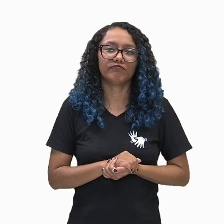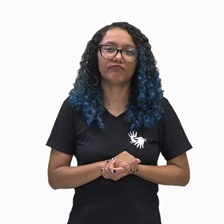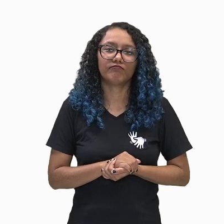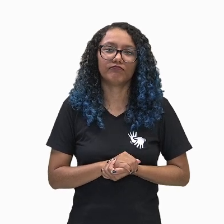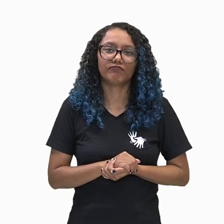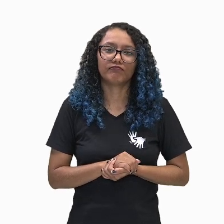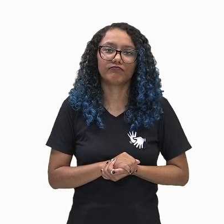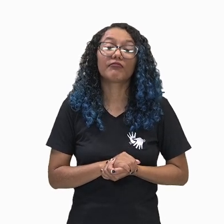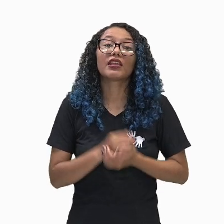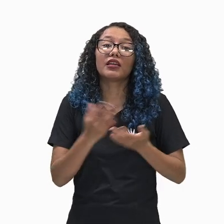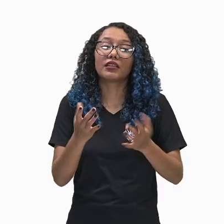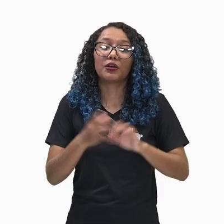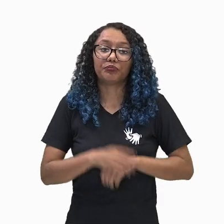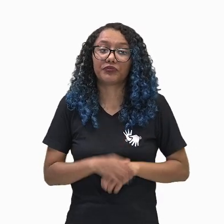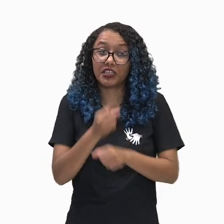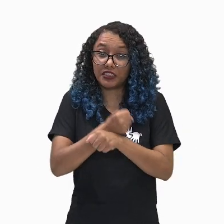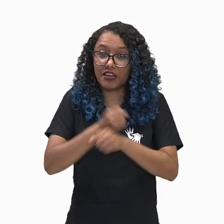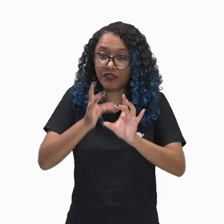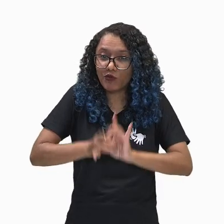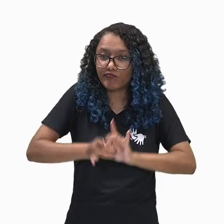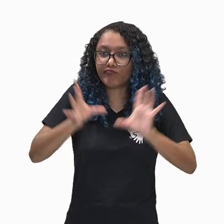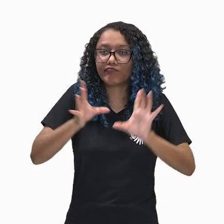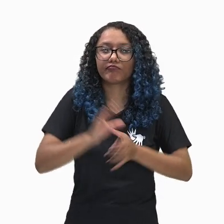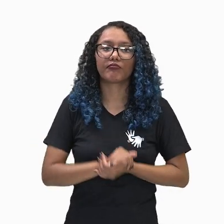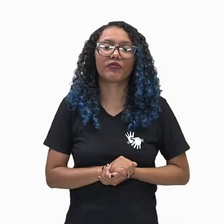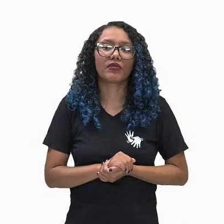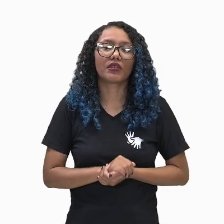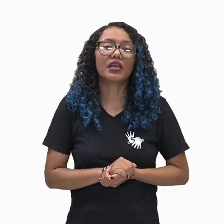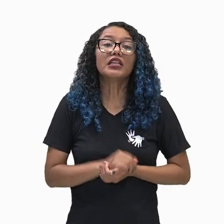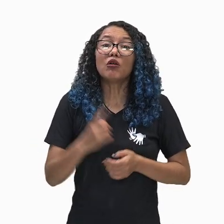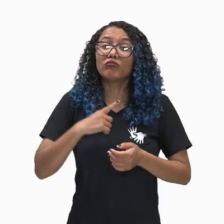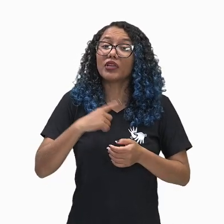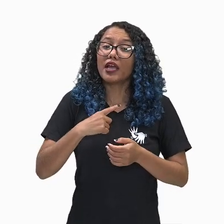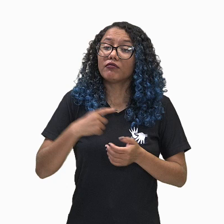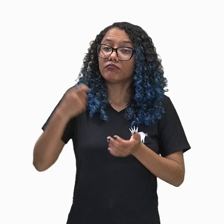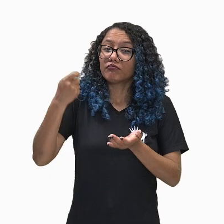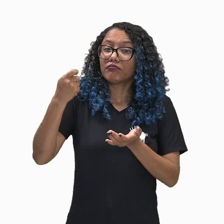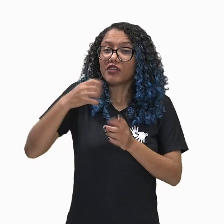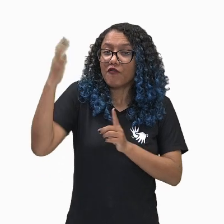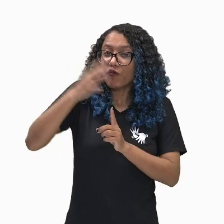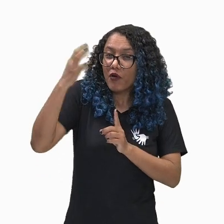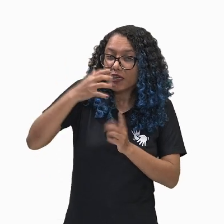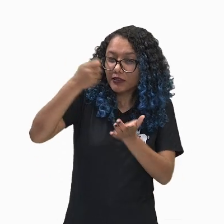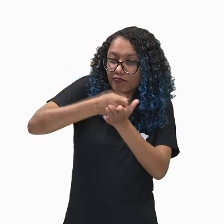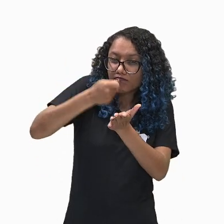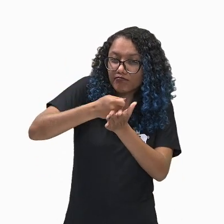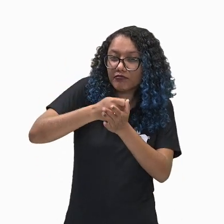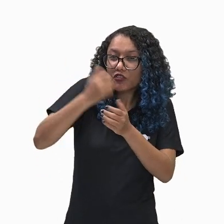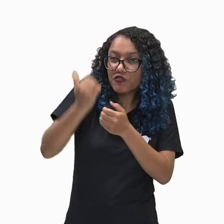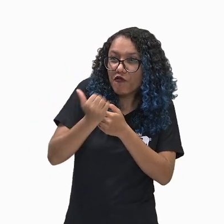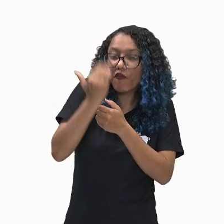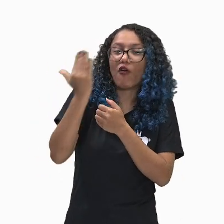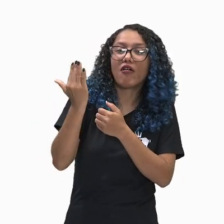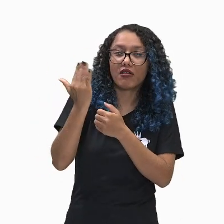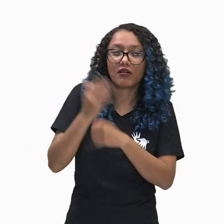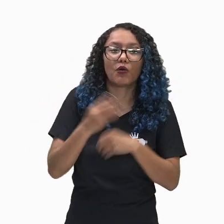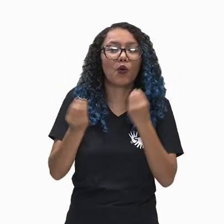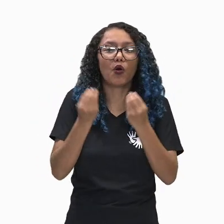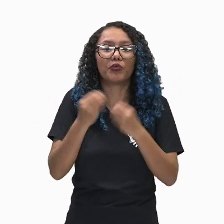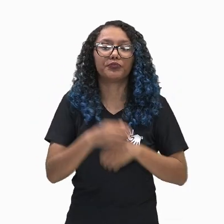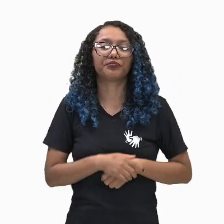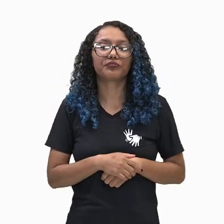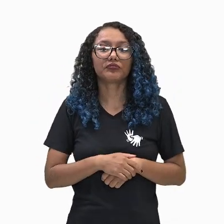então, da escravidão. Nós temos, então, a pressão externa, tá? Então, a abolição da escravidão no Brasil, ela contou com a